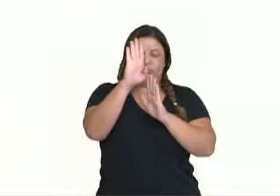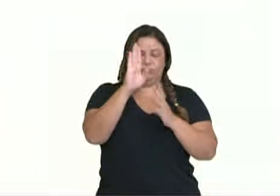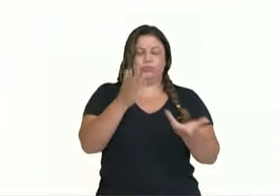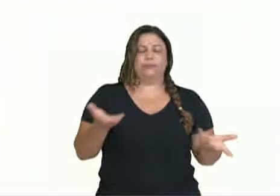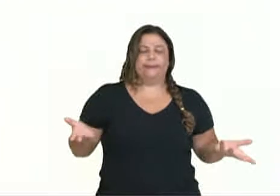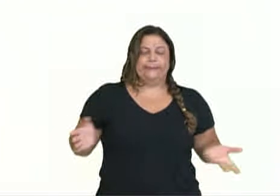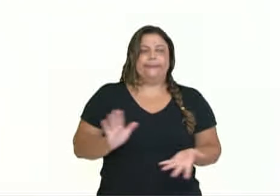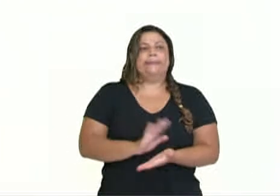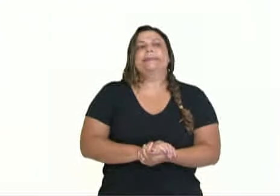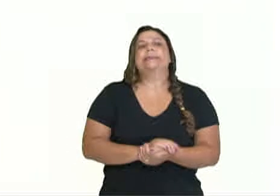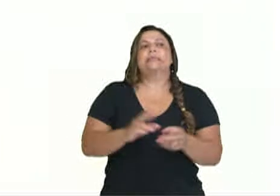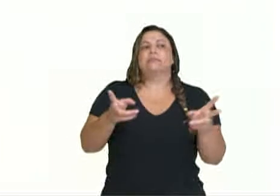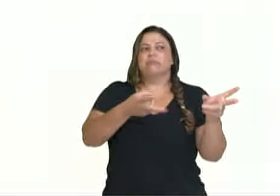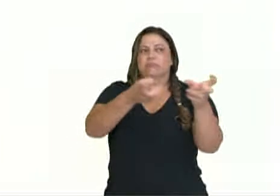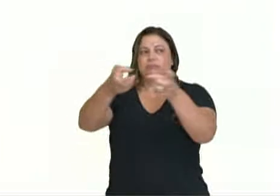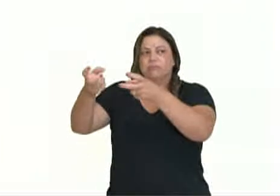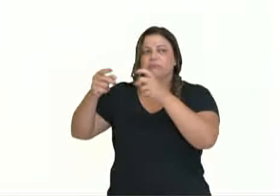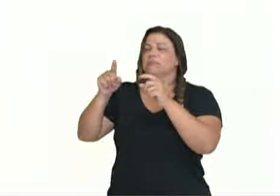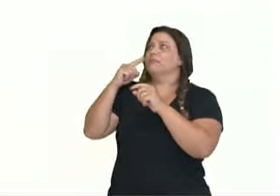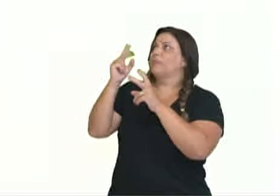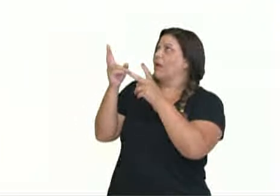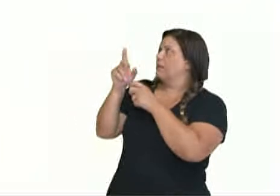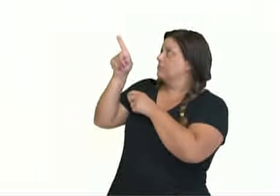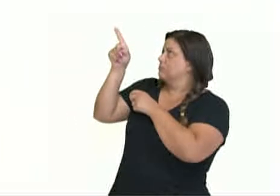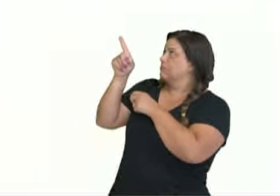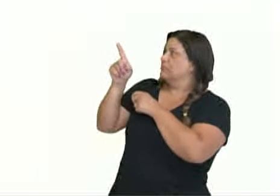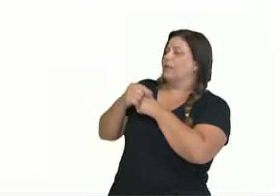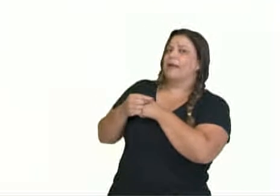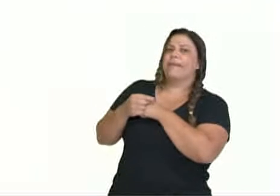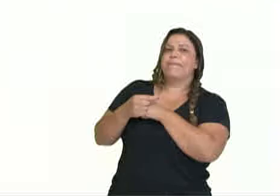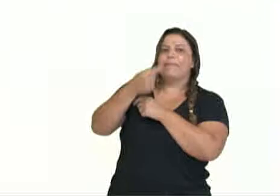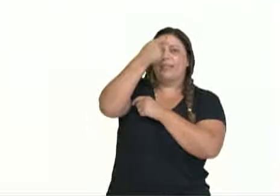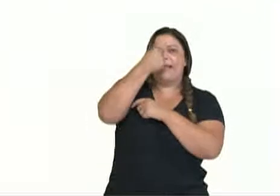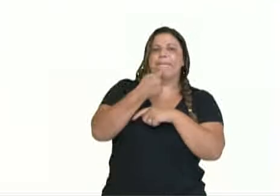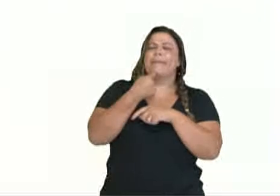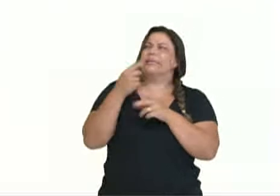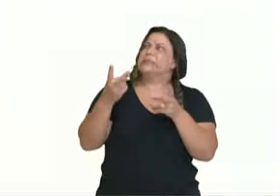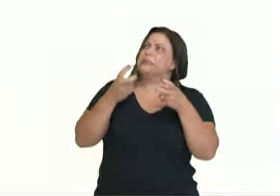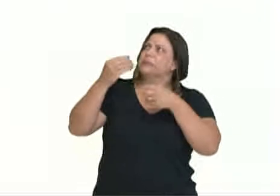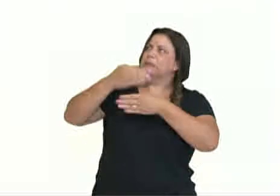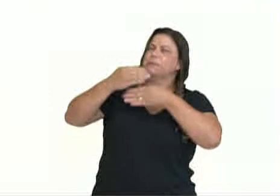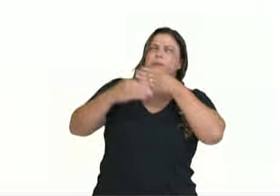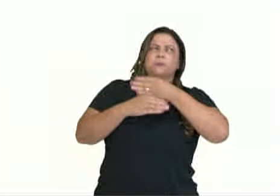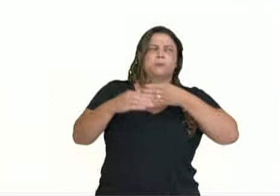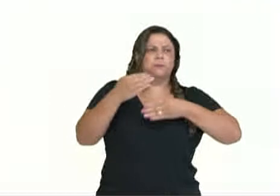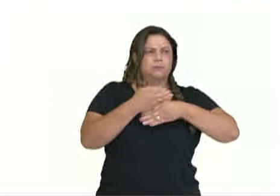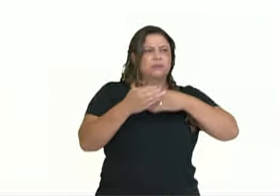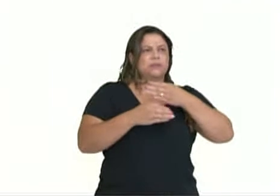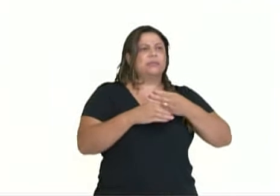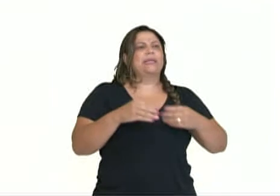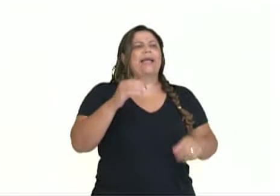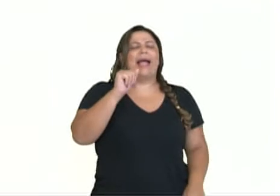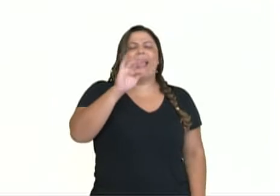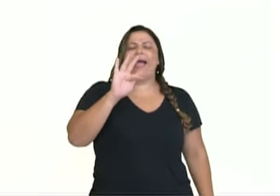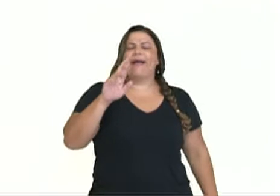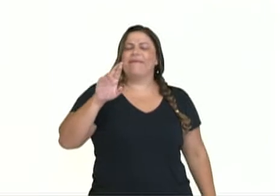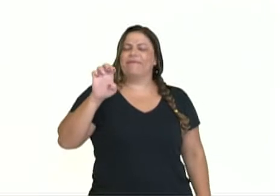imagem bem interessante de uma técnica de pintura que a gente chama de afresco, que é uma pintura direto na